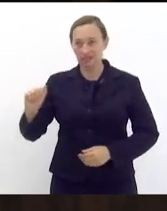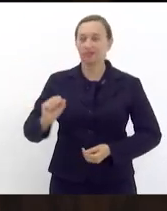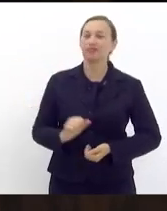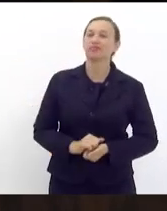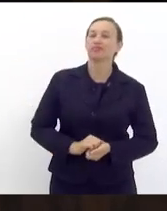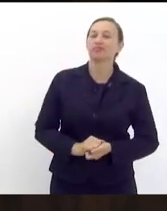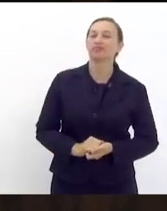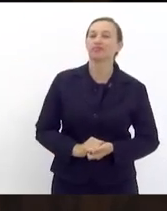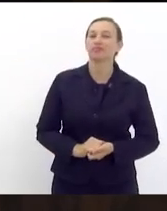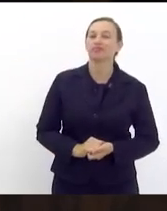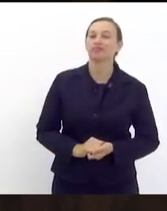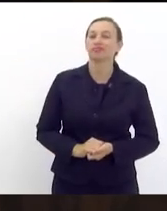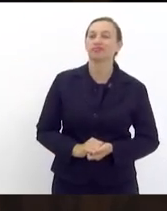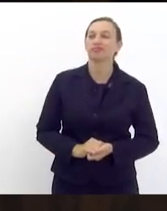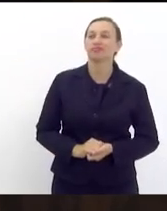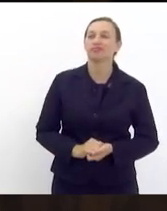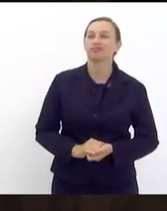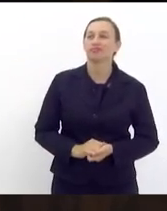Ferreira.